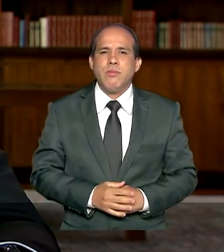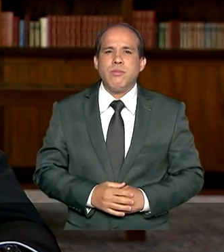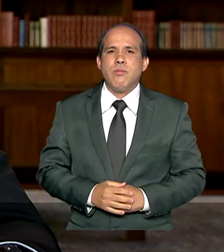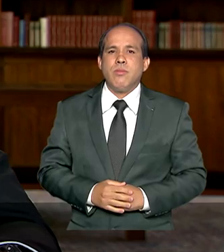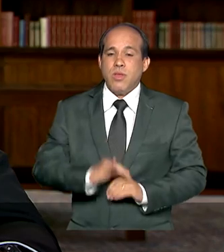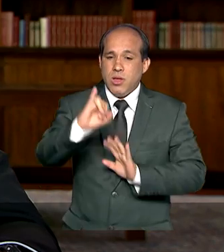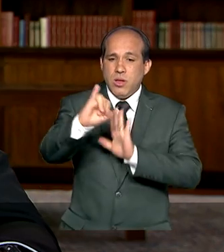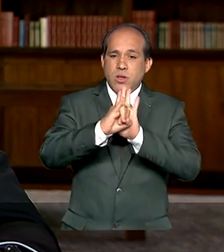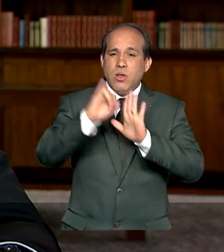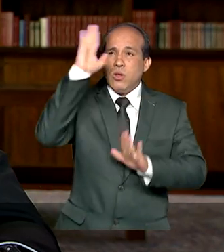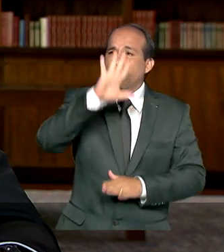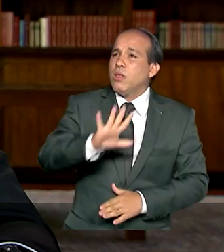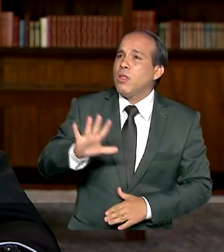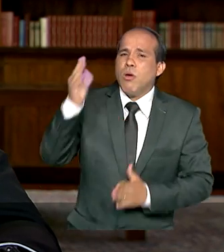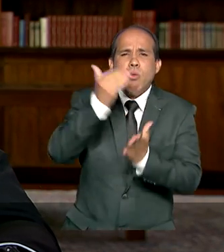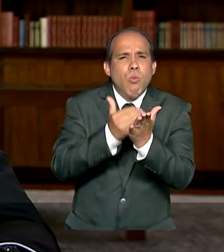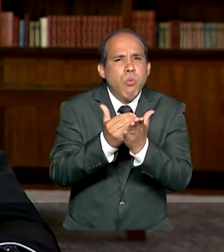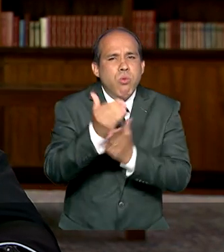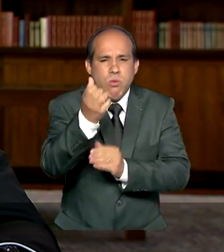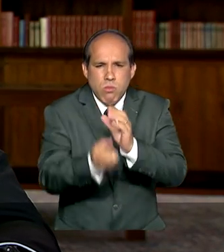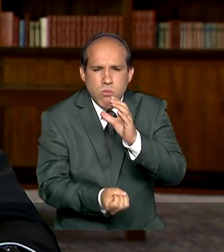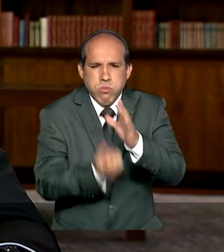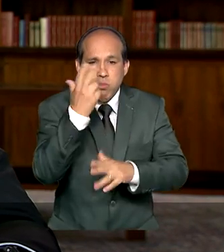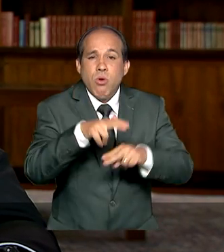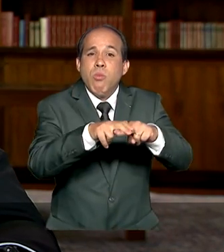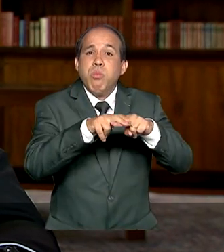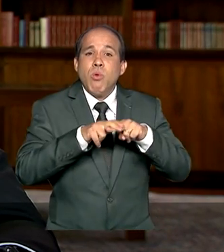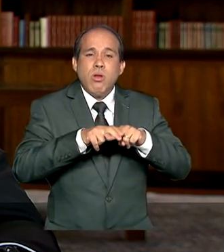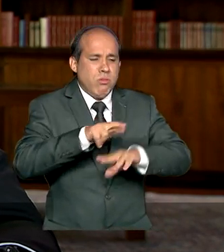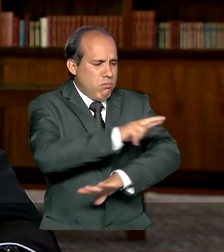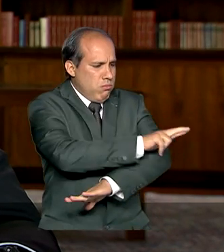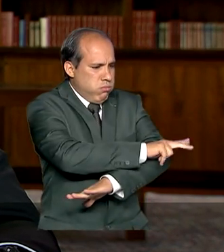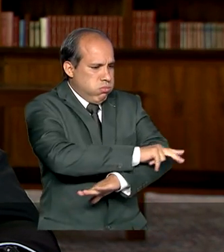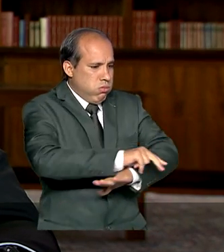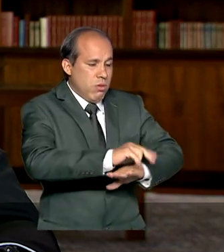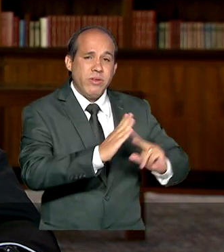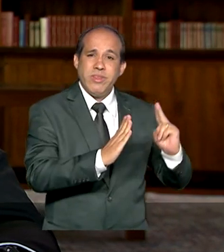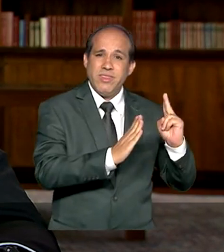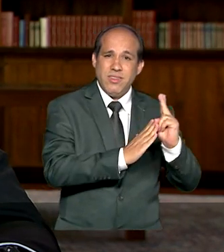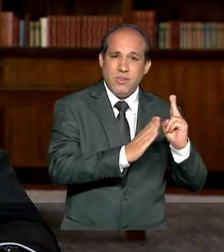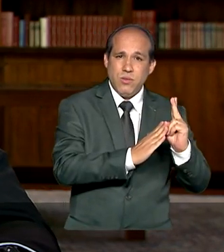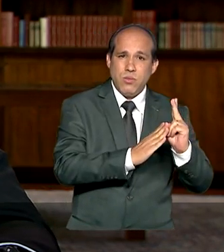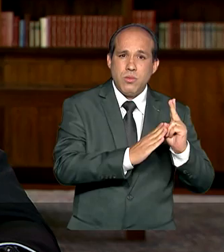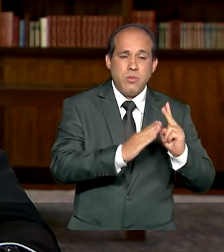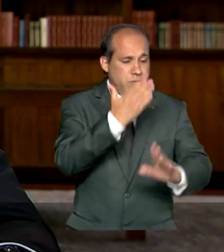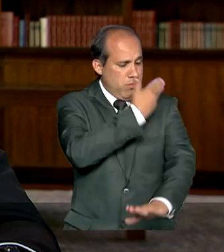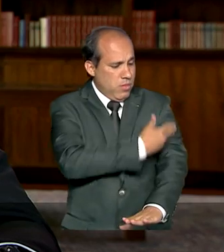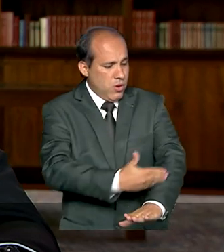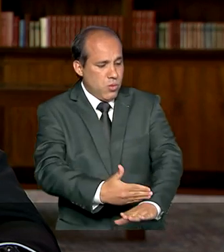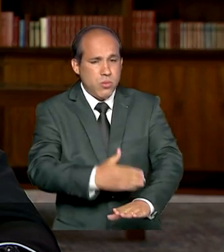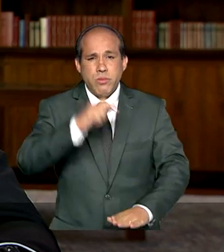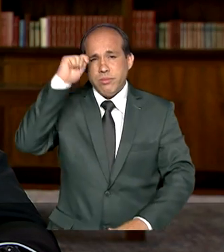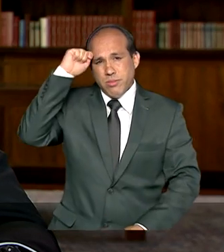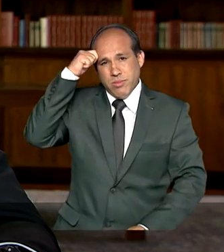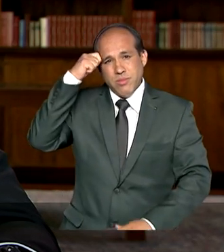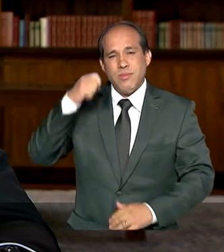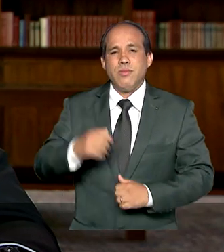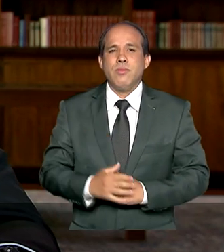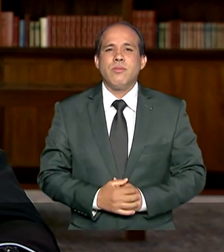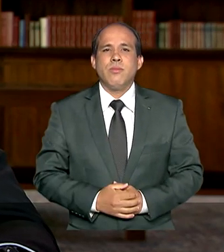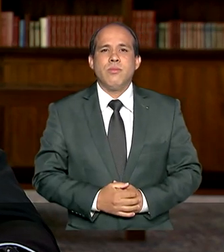a identidade nacional começou a ser desenhada com a miscigenação entre índios brancos e